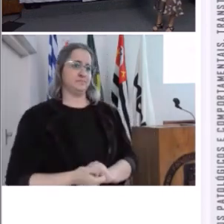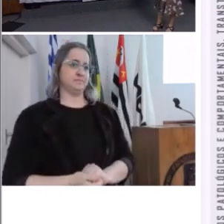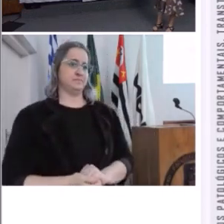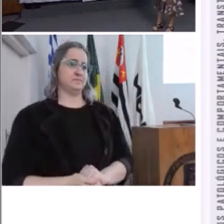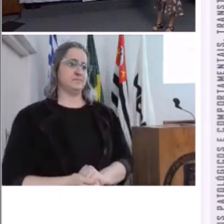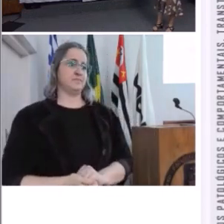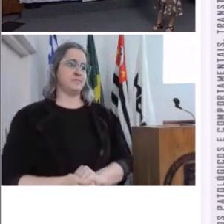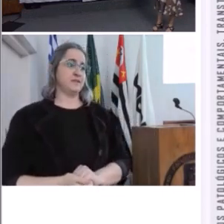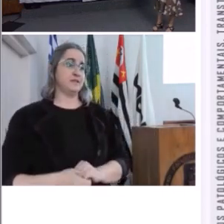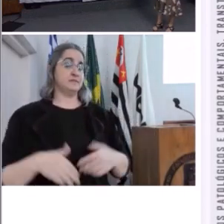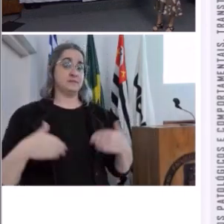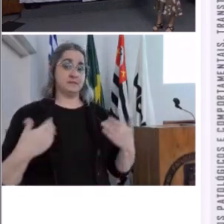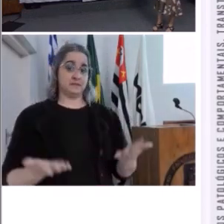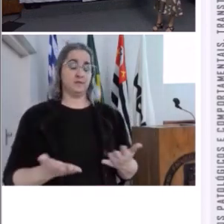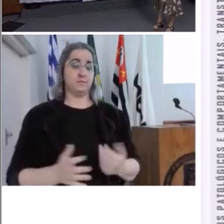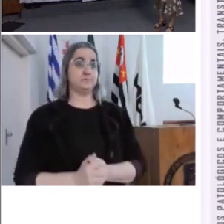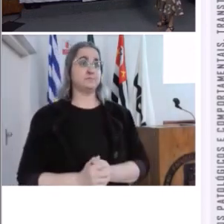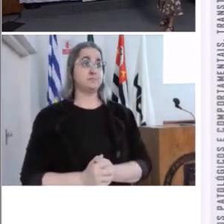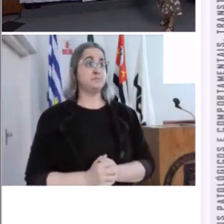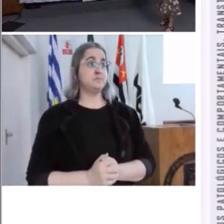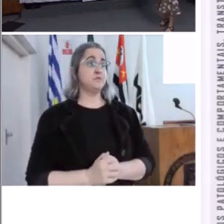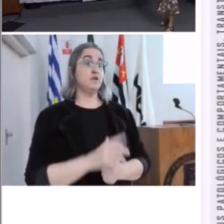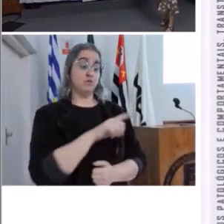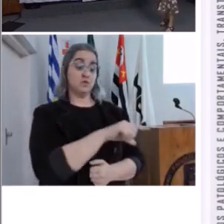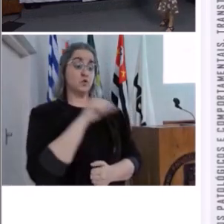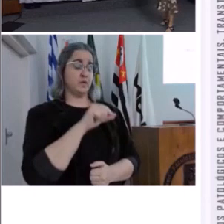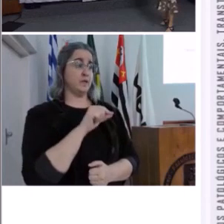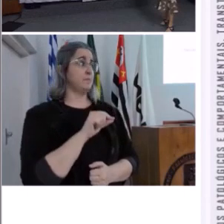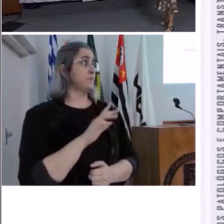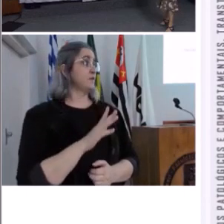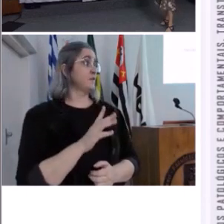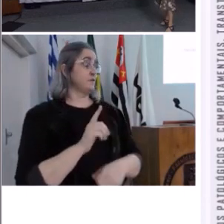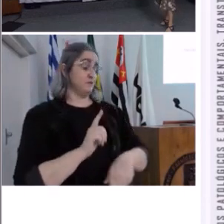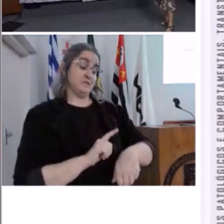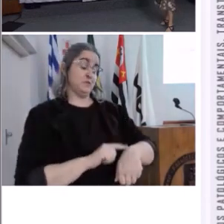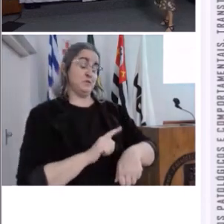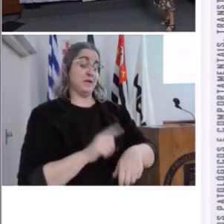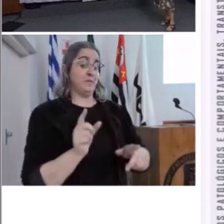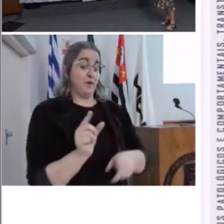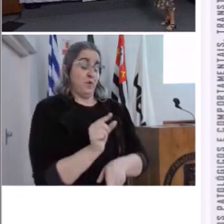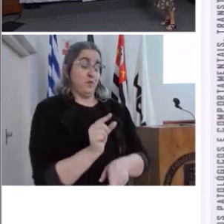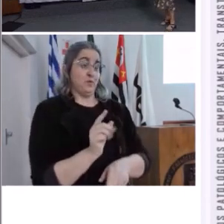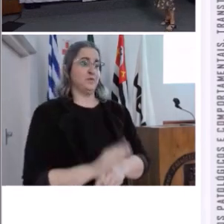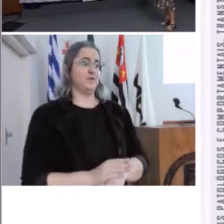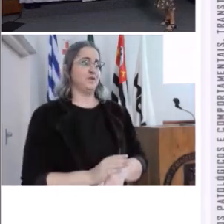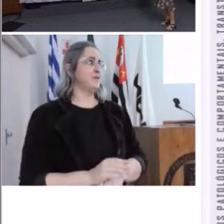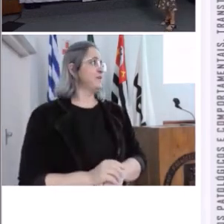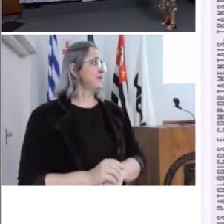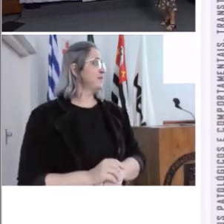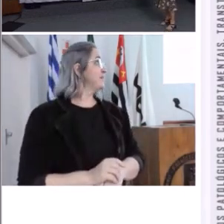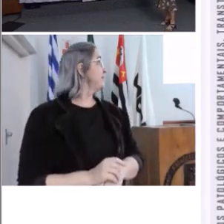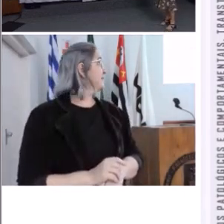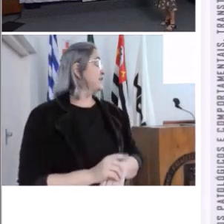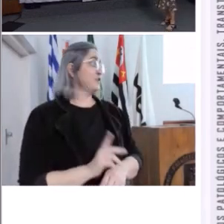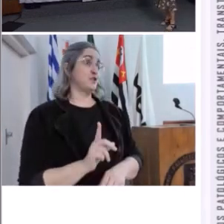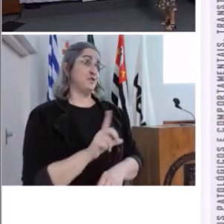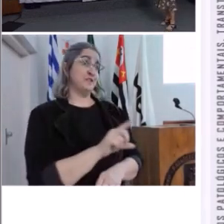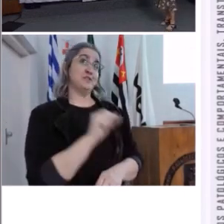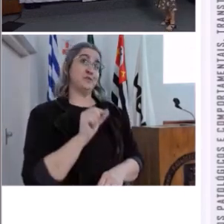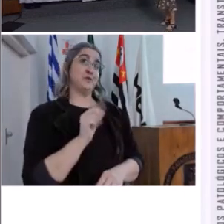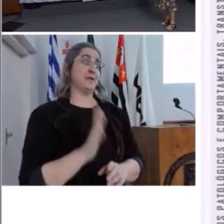Muito bem, vamos fazer algumas seleções aqui. Vamos ver se vai dar tempo de falar um pouquinho. Acho que eu vou ter que fazer uma